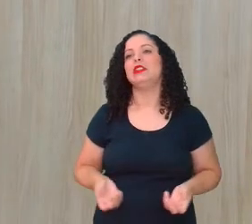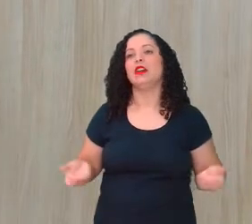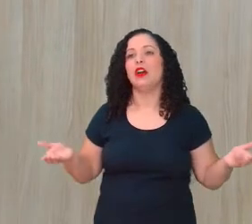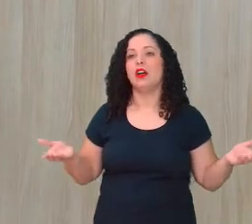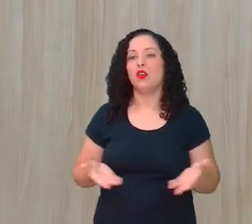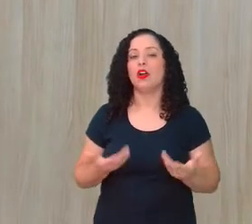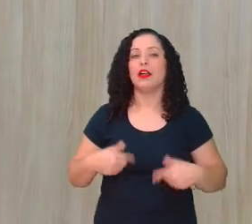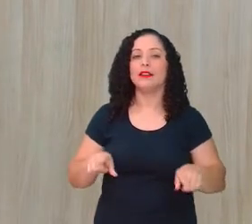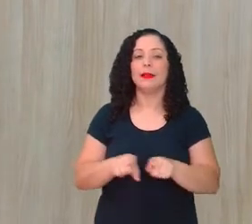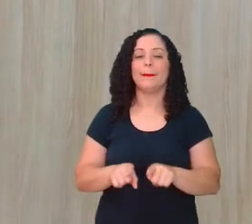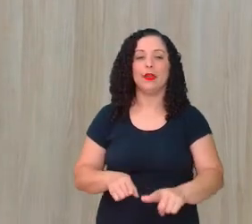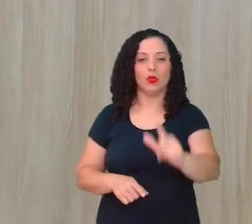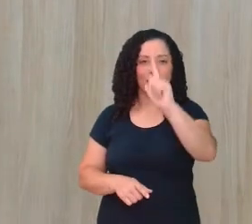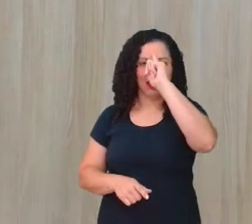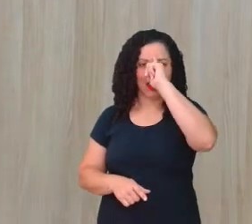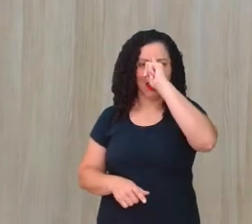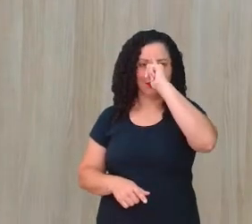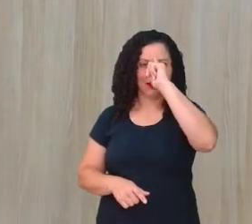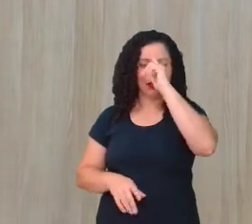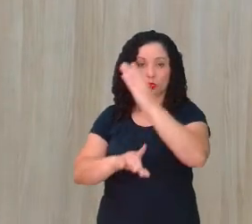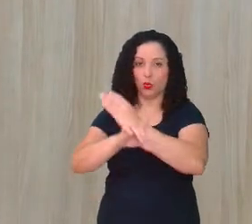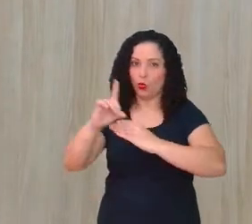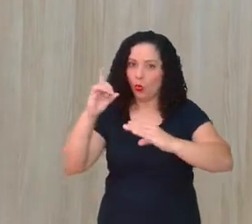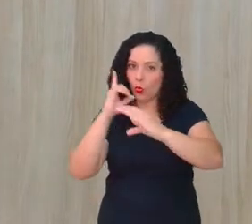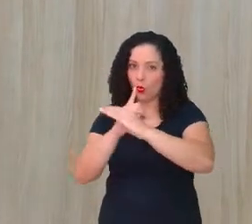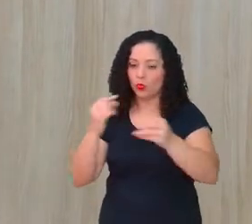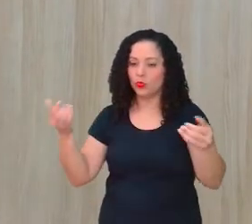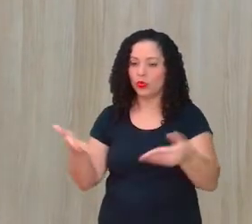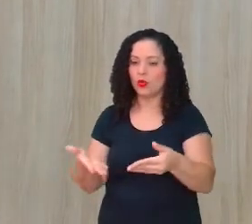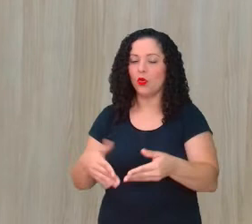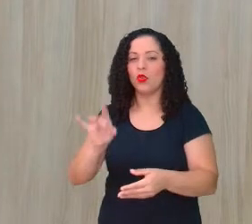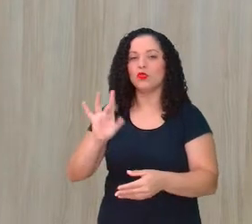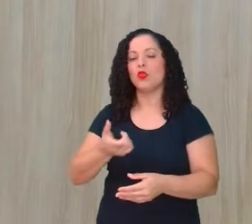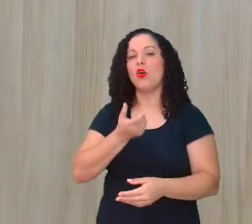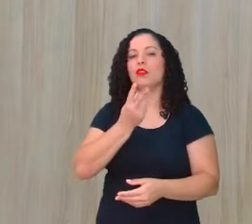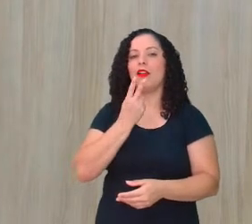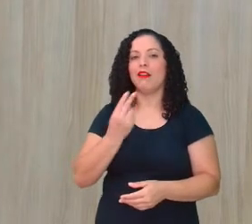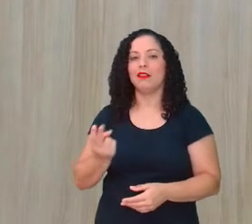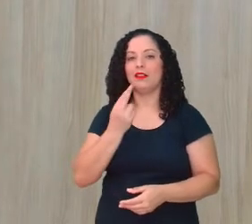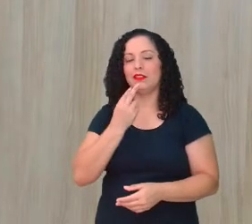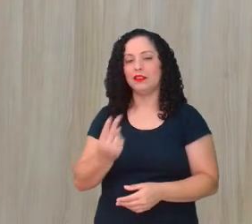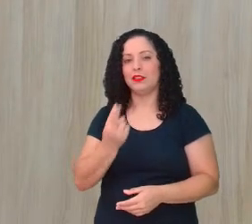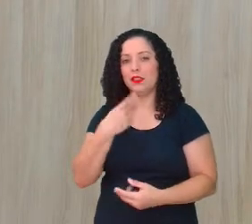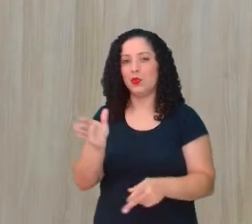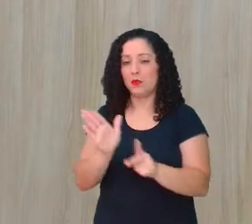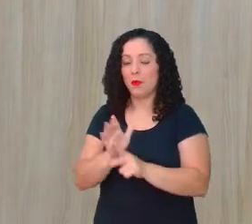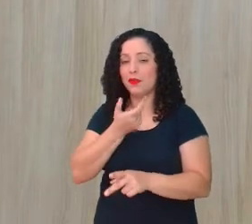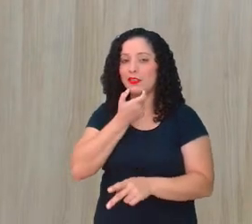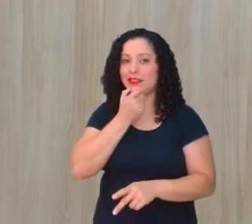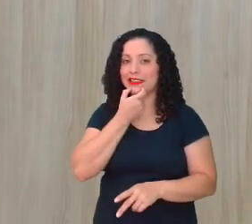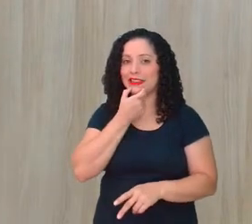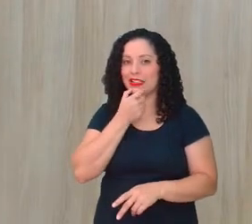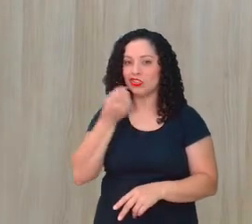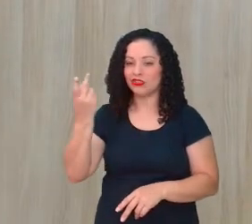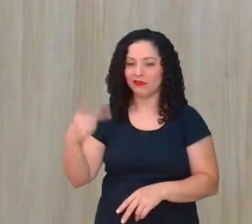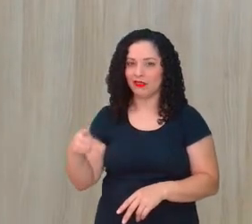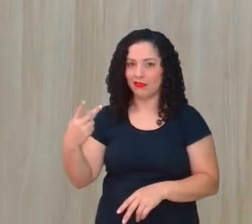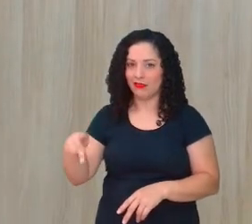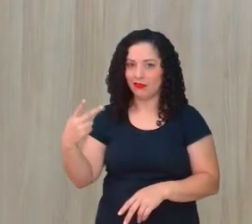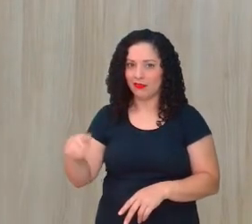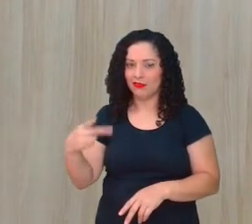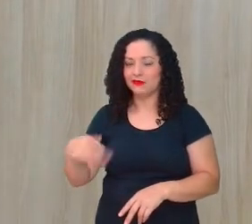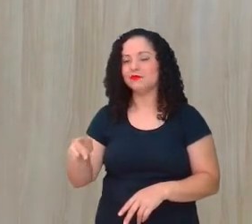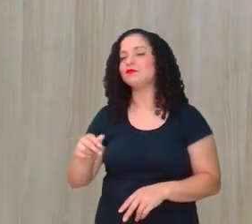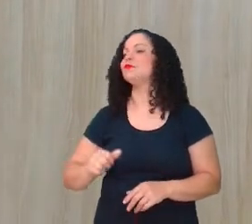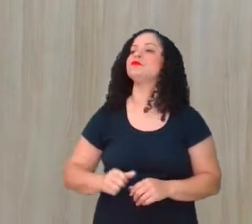vai ser abolido o latim dos cultos, né? O culto vai passar a ser realizado aí em inglês, né, que é o vernáculo, no